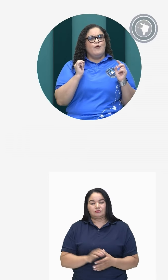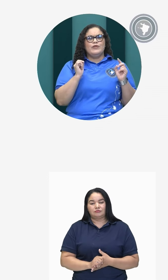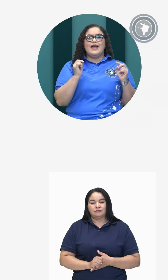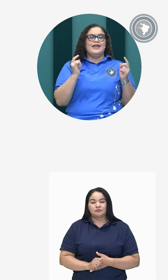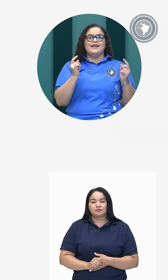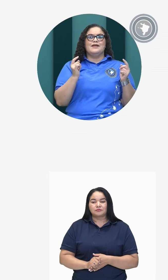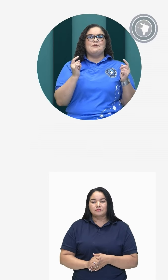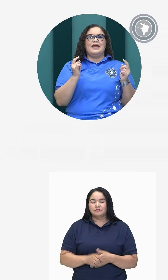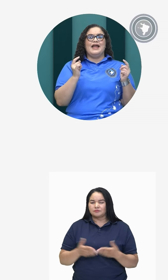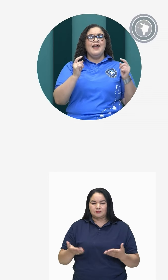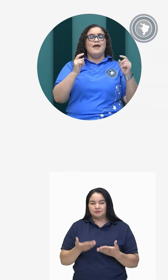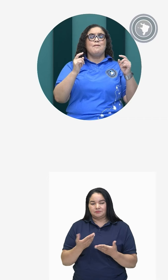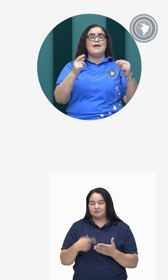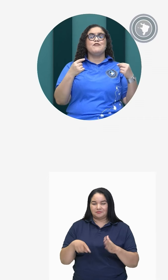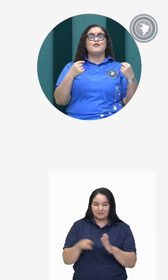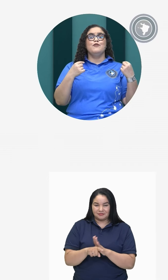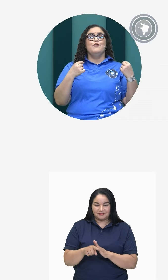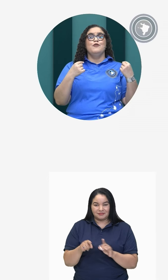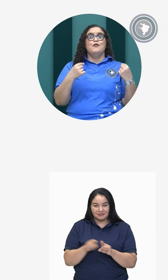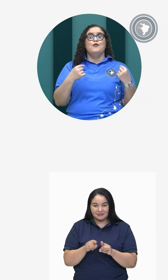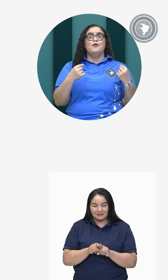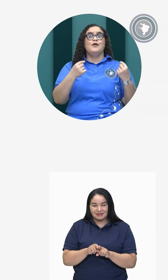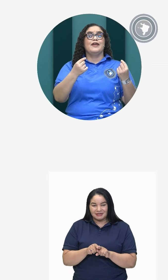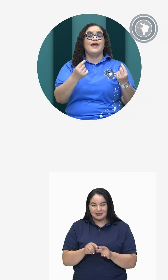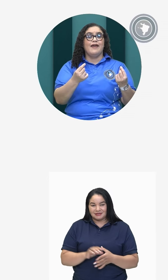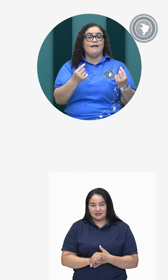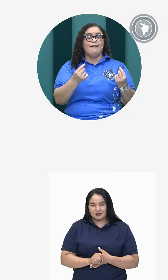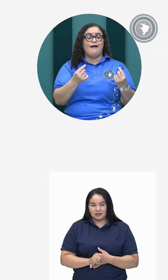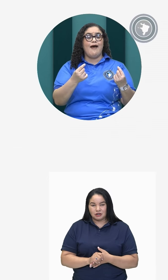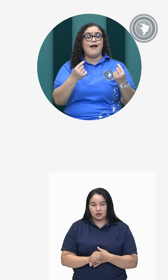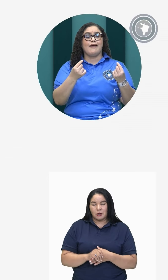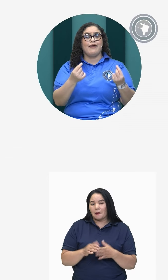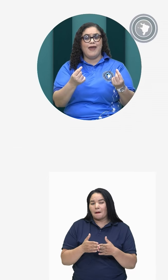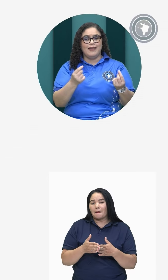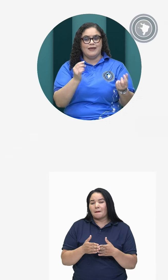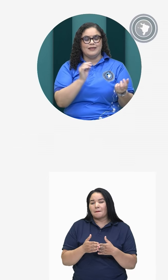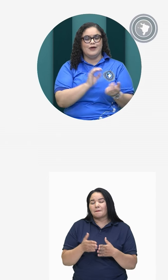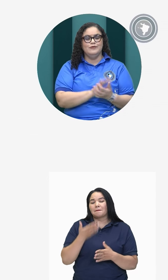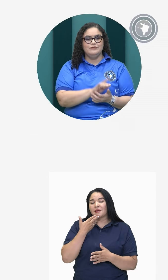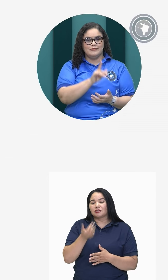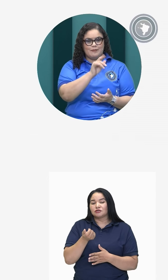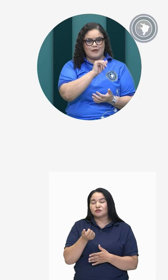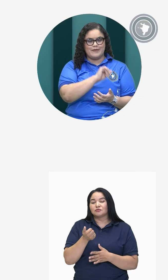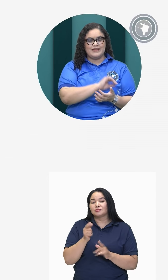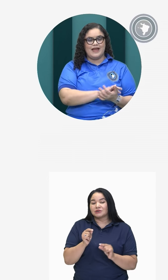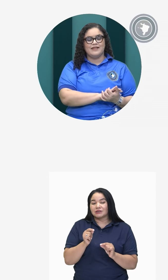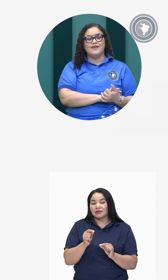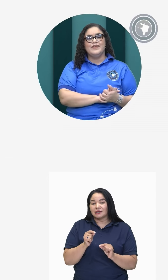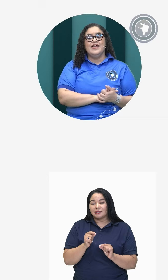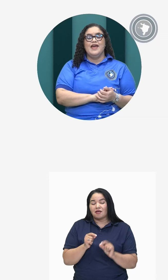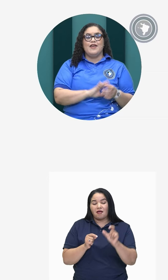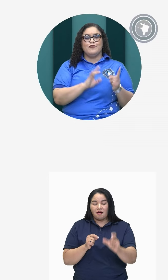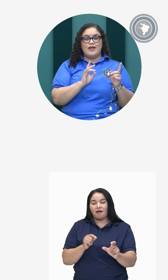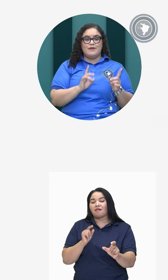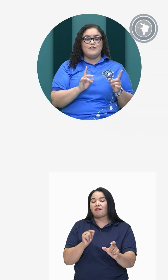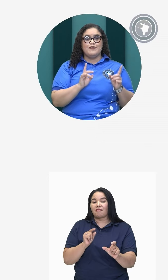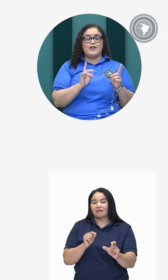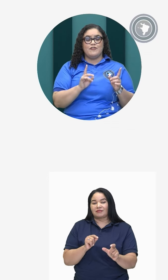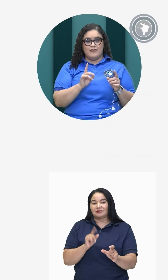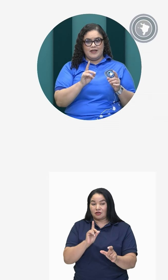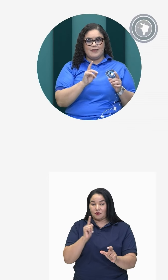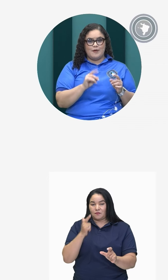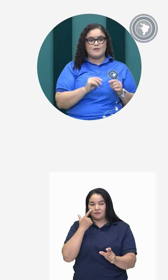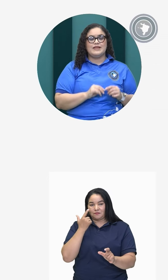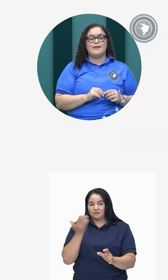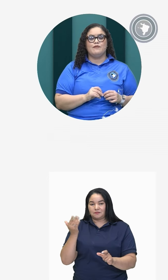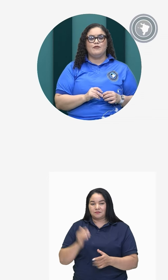já te perguntaria também, né? Pediu o quê? A quem? Então, na próxima tela, é justamente isso que